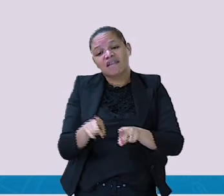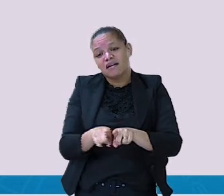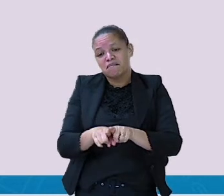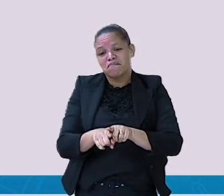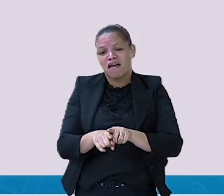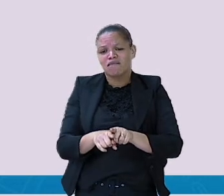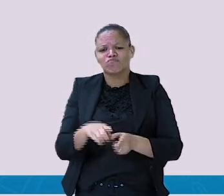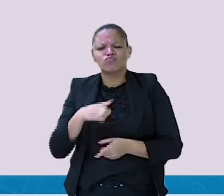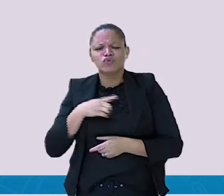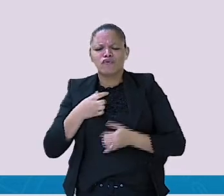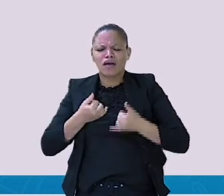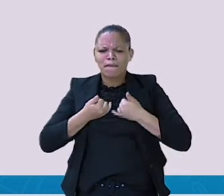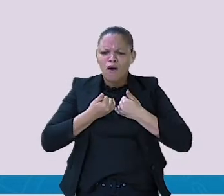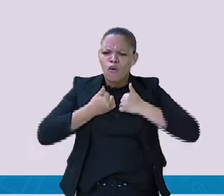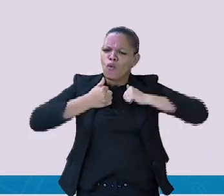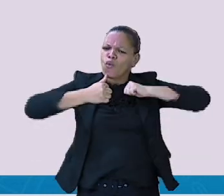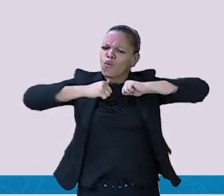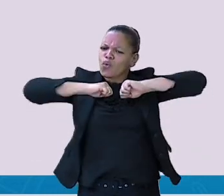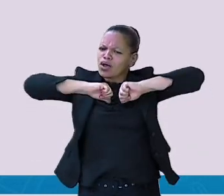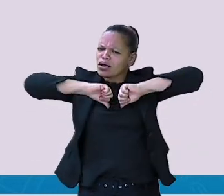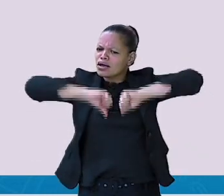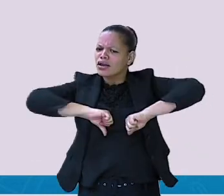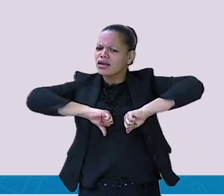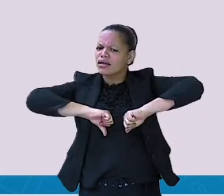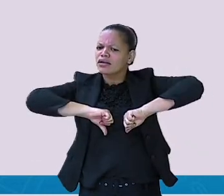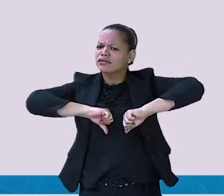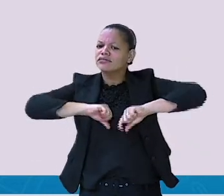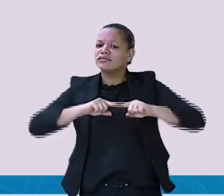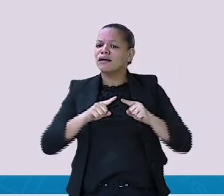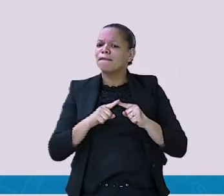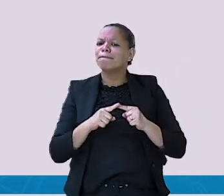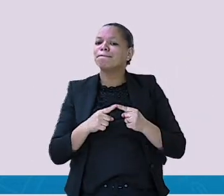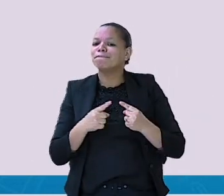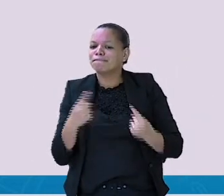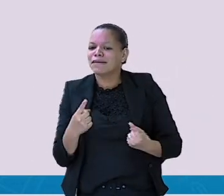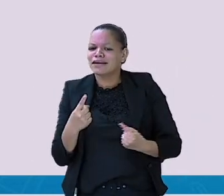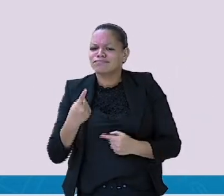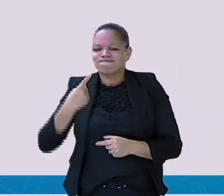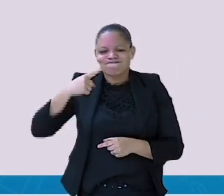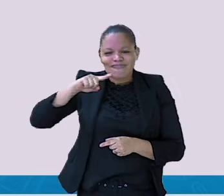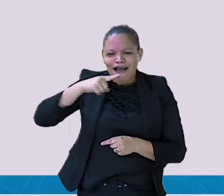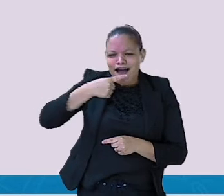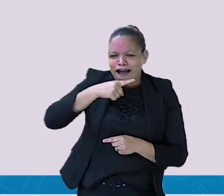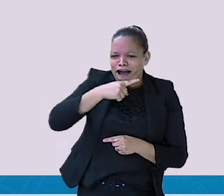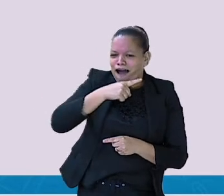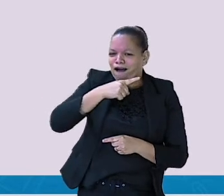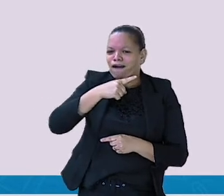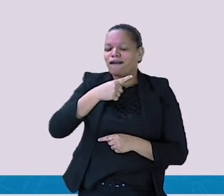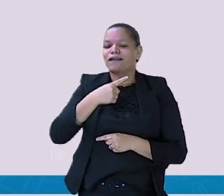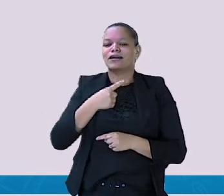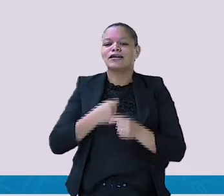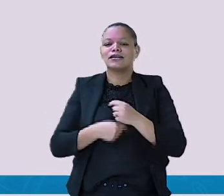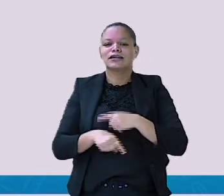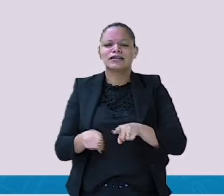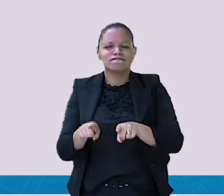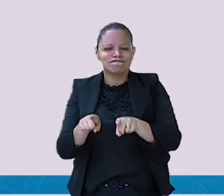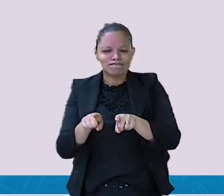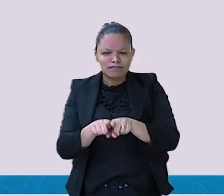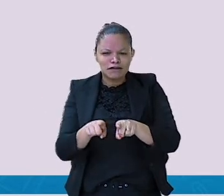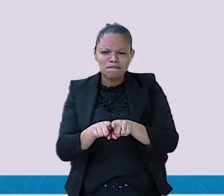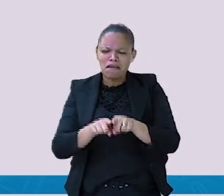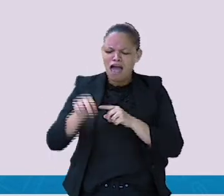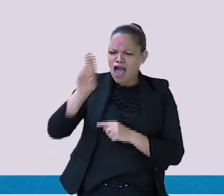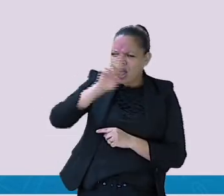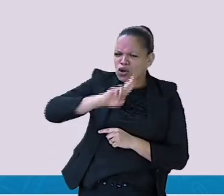importância em nossa economia. Atualmente, a cana-de-açúcar também é utilizada para a produção de combustíveis